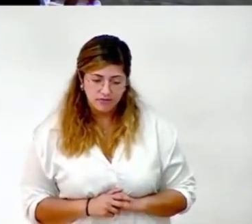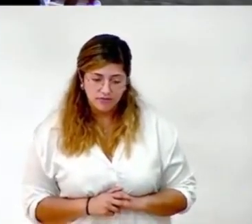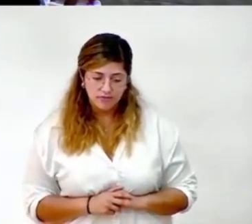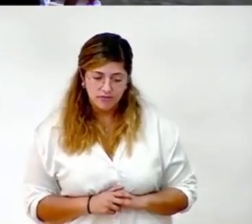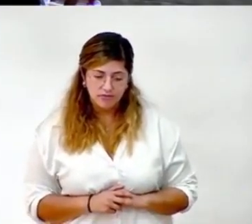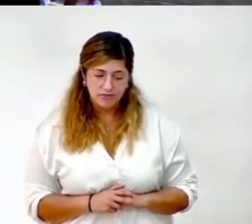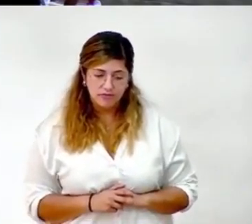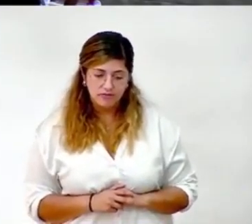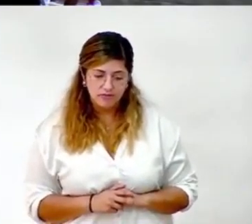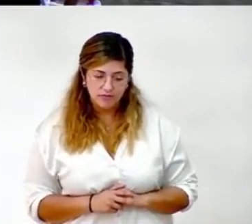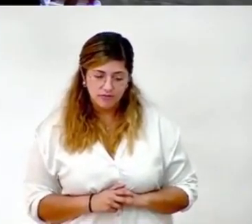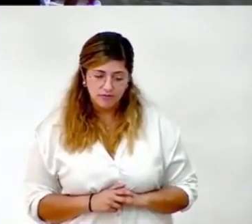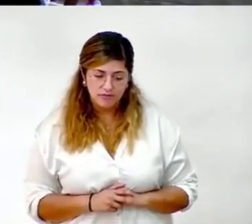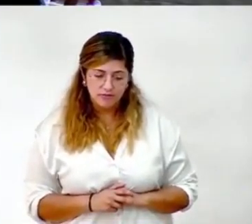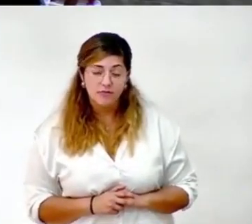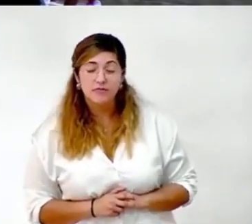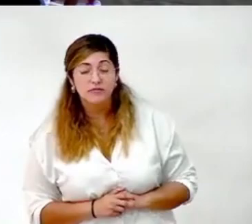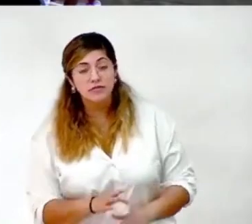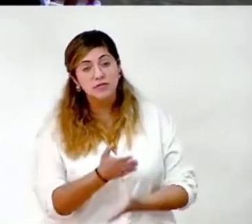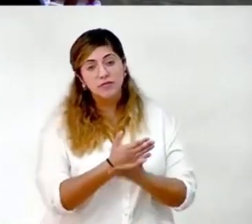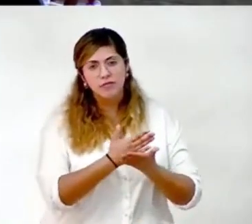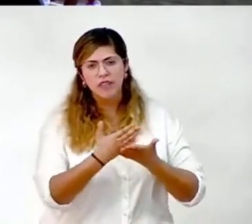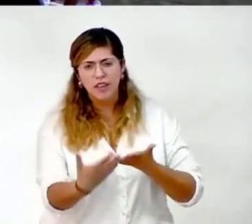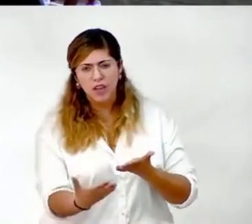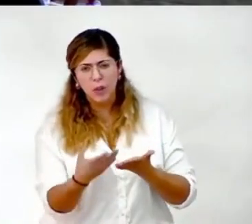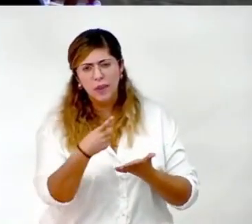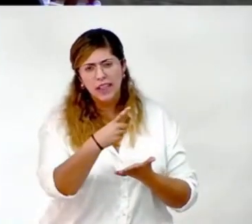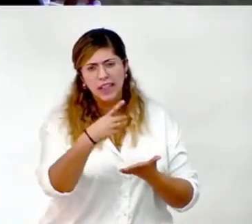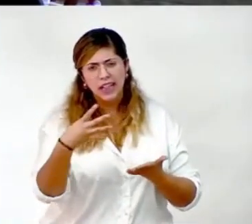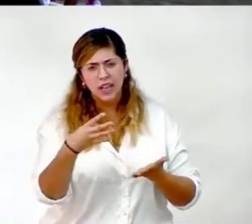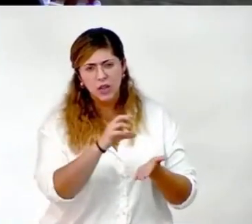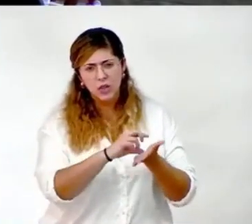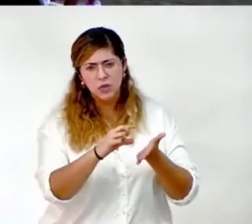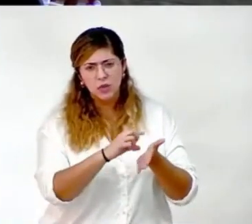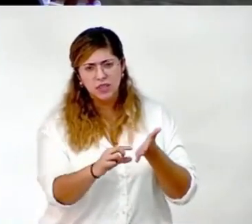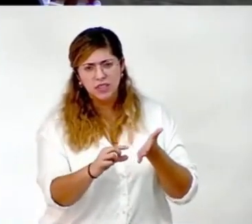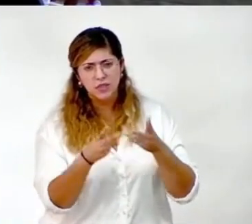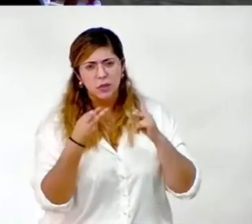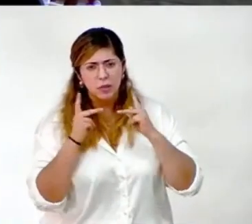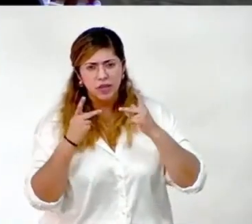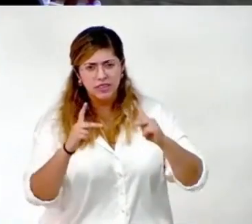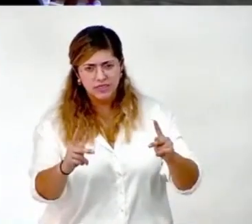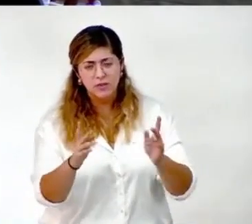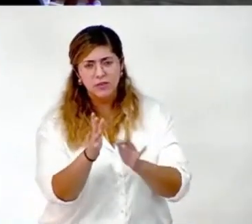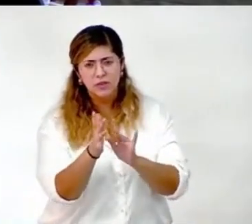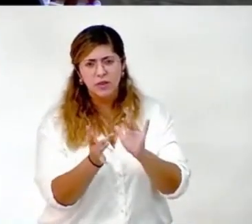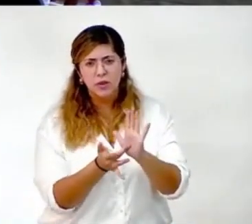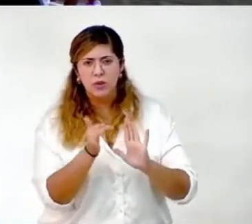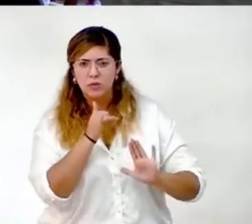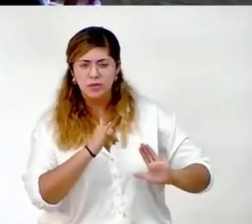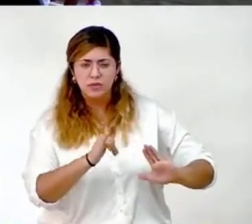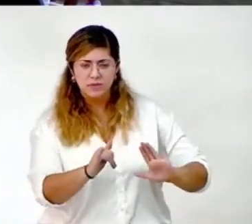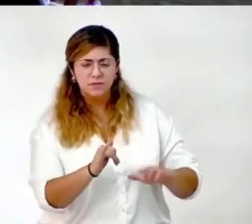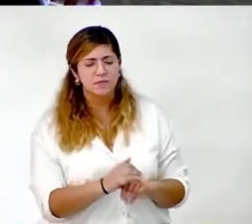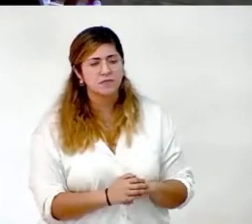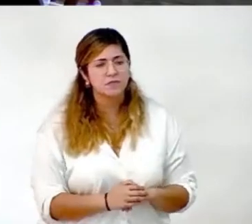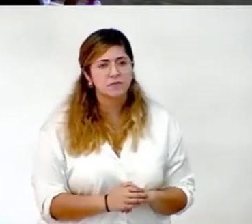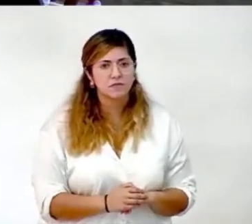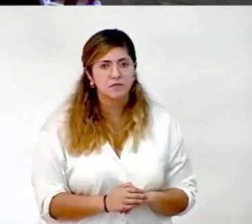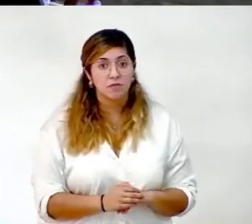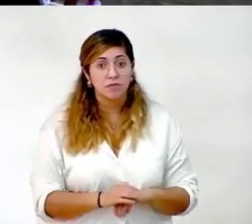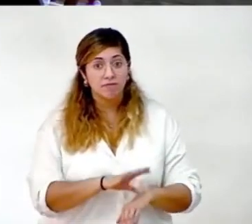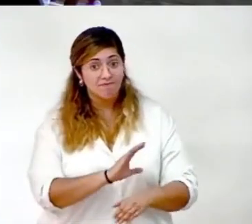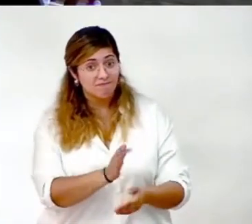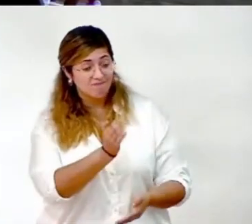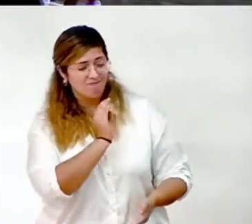teve o seu início no verso 14, Jesus começa a falar a respeito daqueles que sentem ira